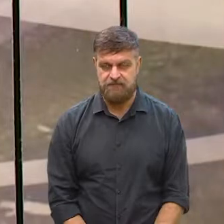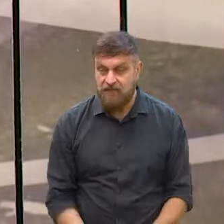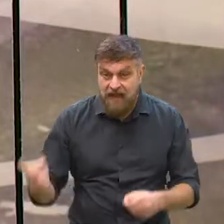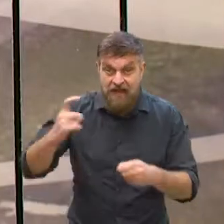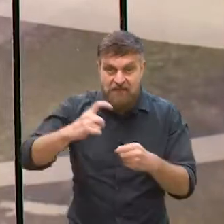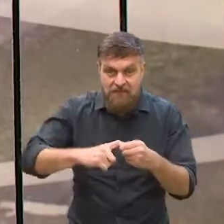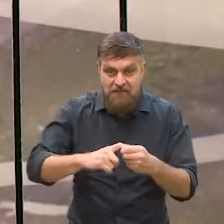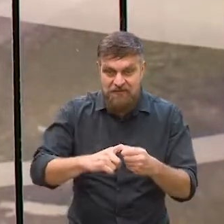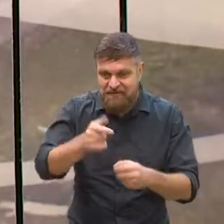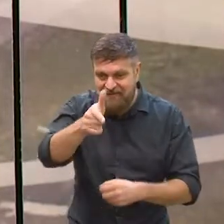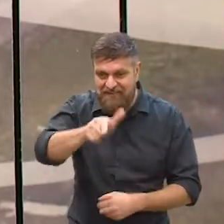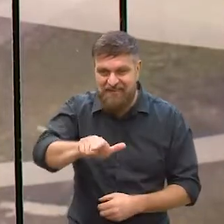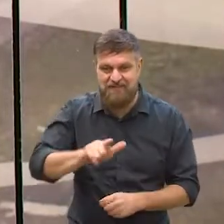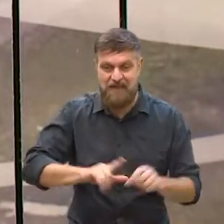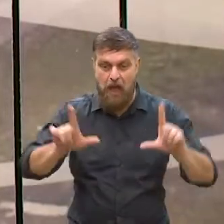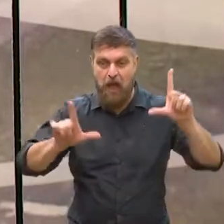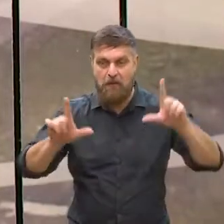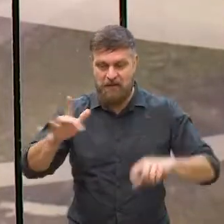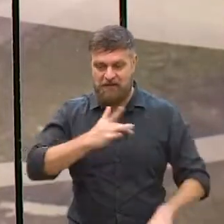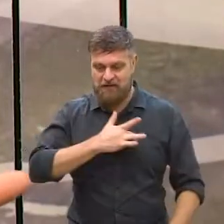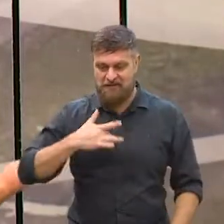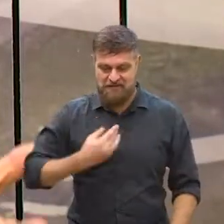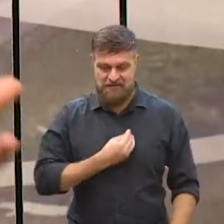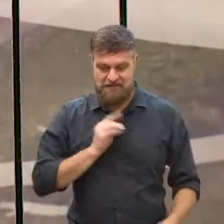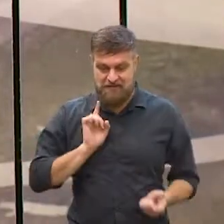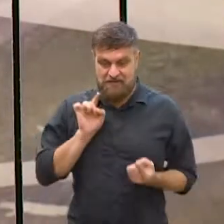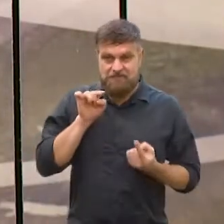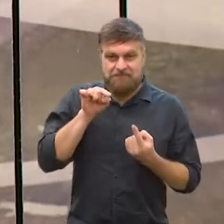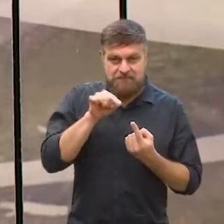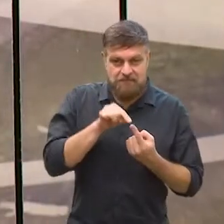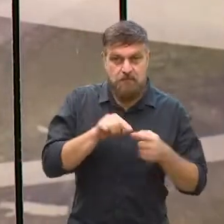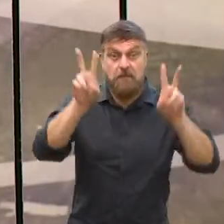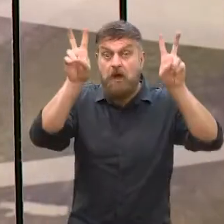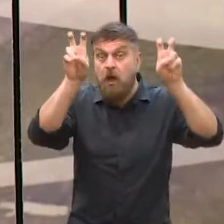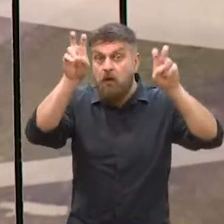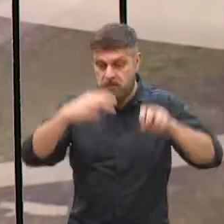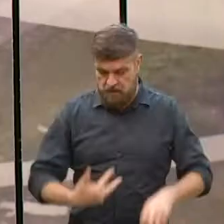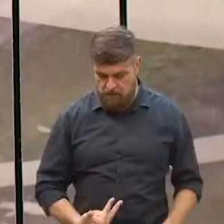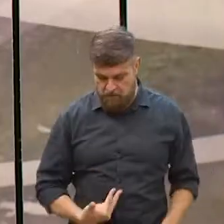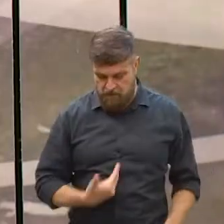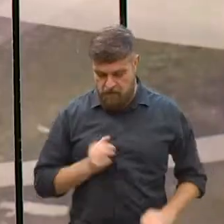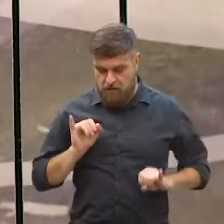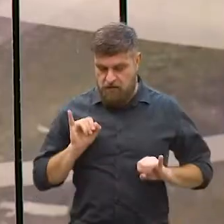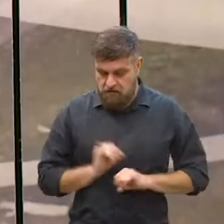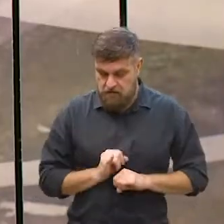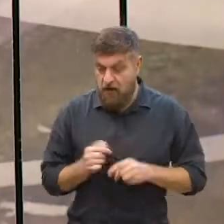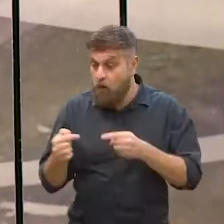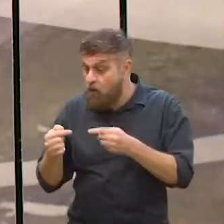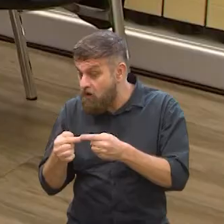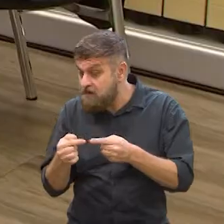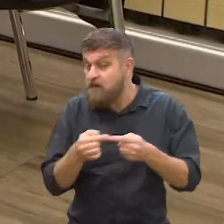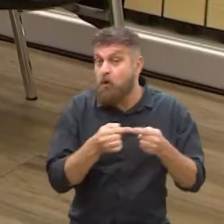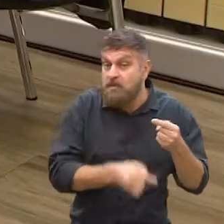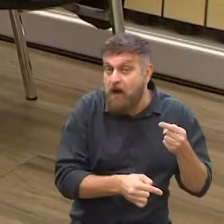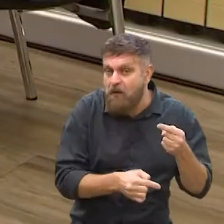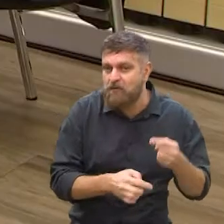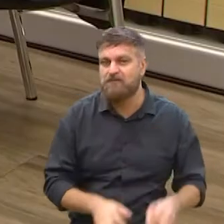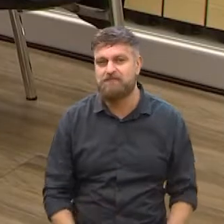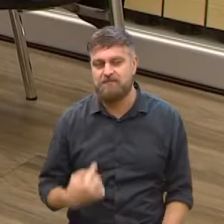De volta com o programa Saúde é Vida, hoje falando sobre cirurgia bariátrica, sim ou não. E é